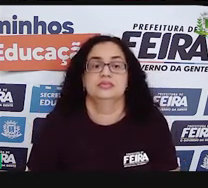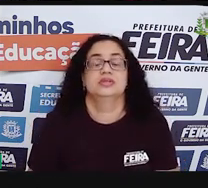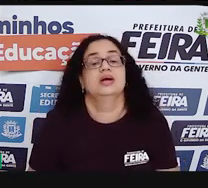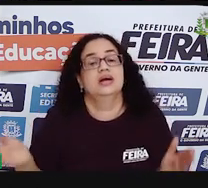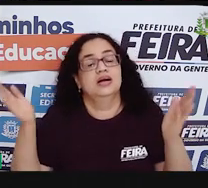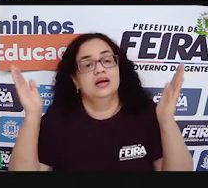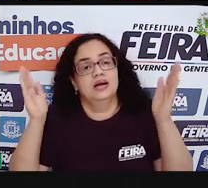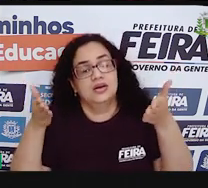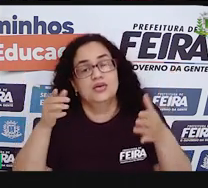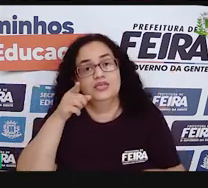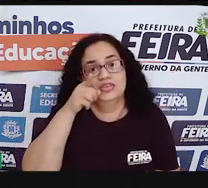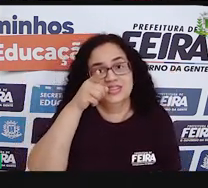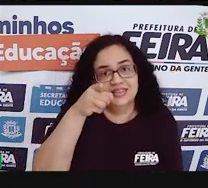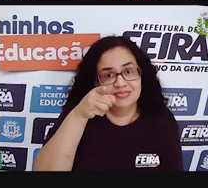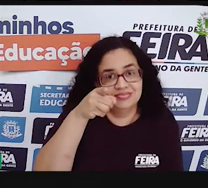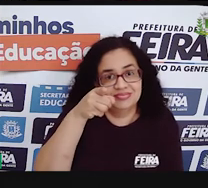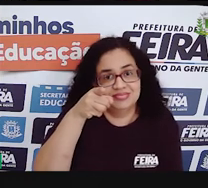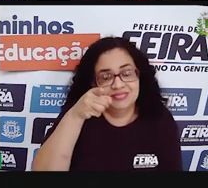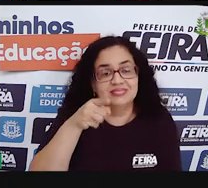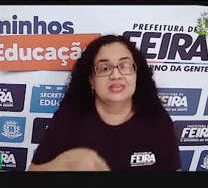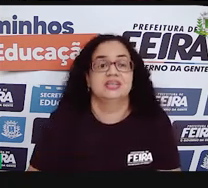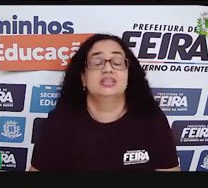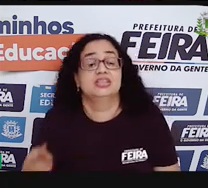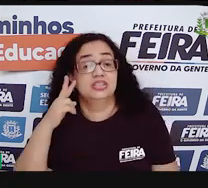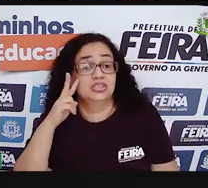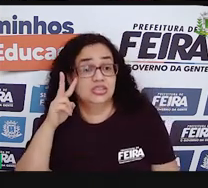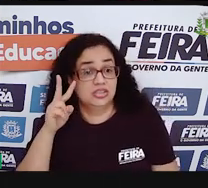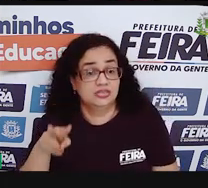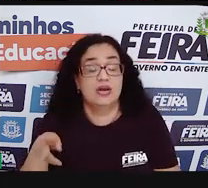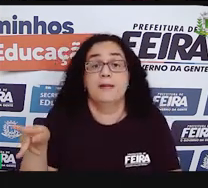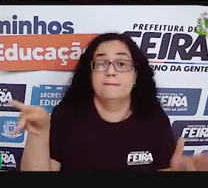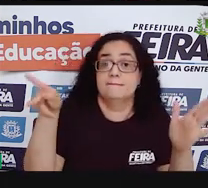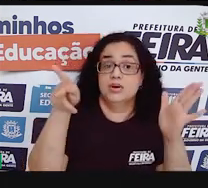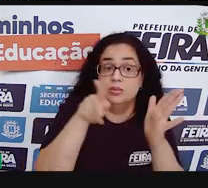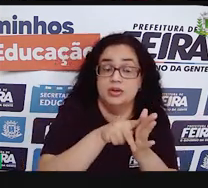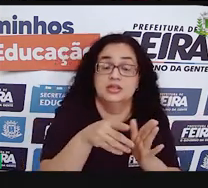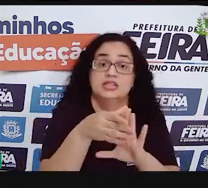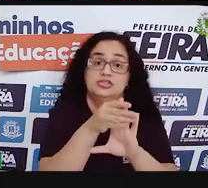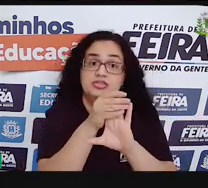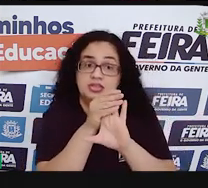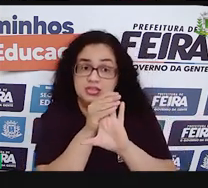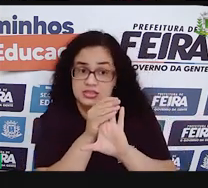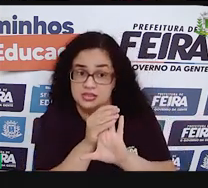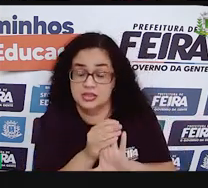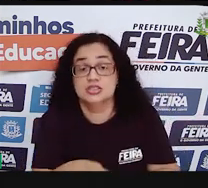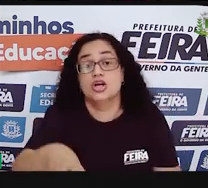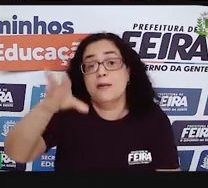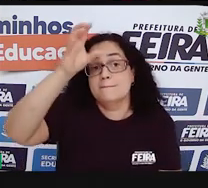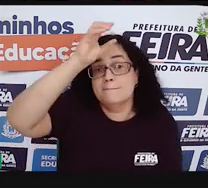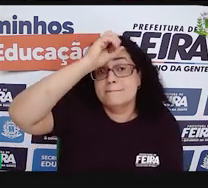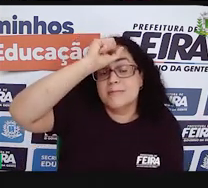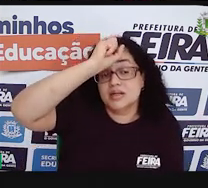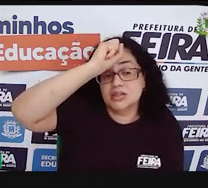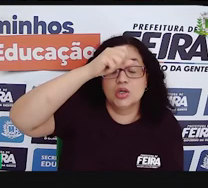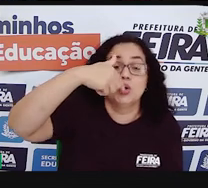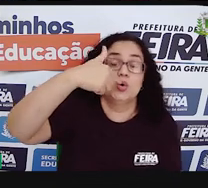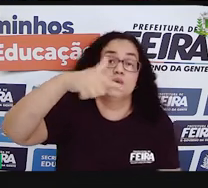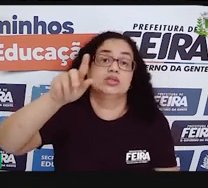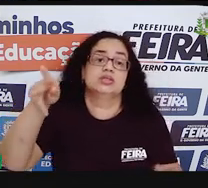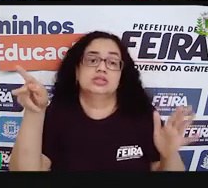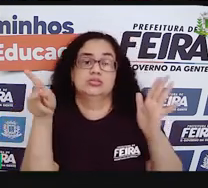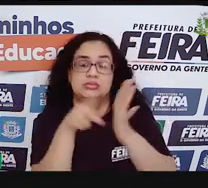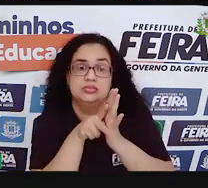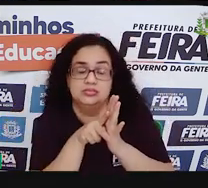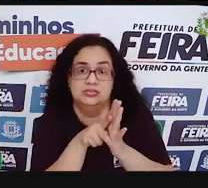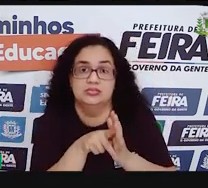E é isso aí, agora é com você. Já viram aí a propriedade da flexibilidade, já aprenderam sobre outras